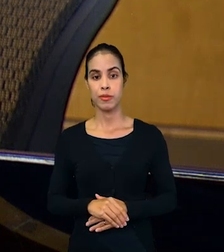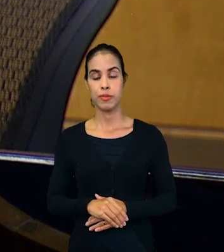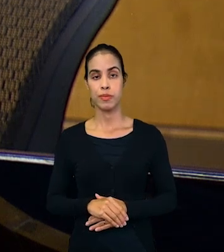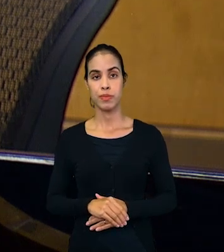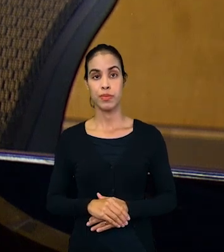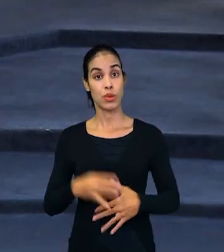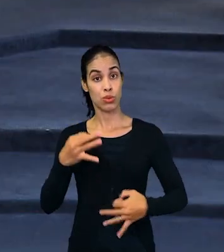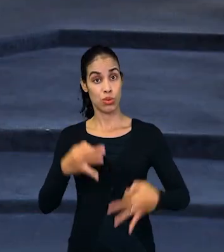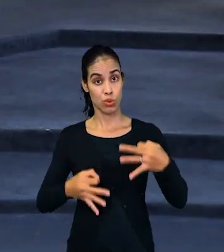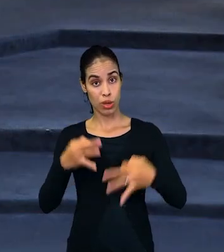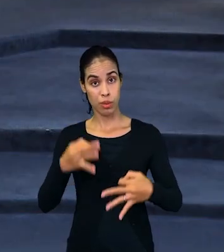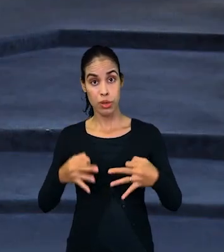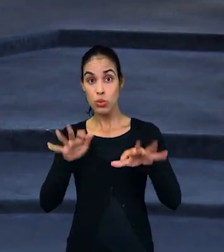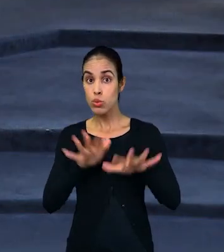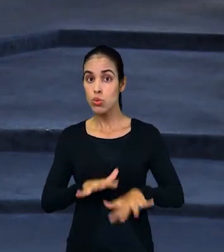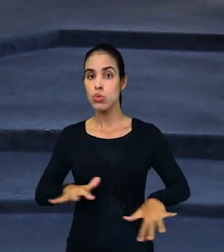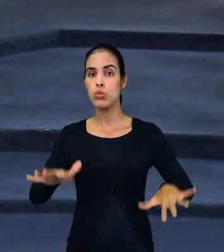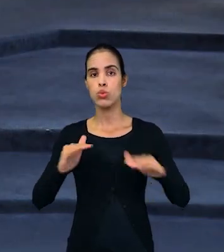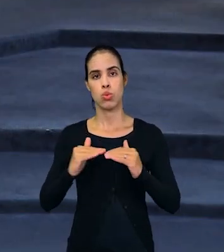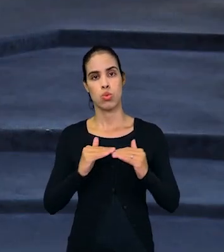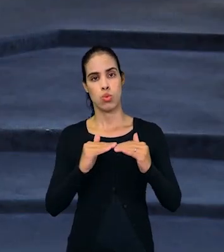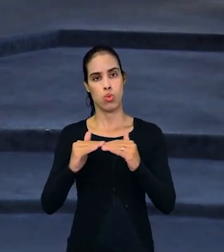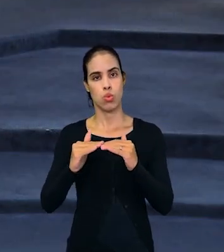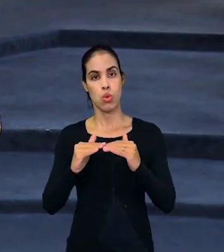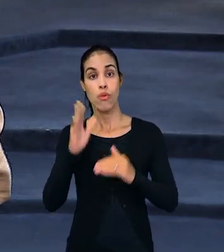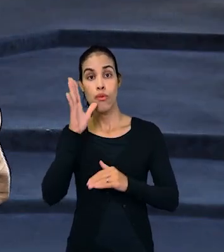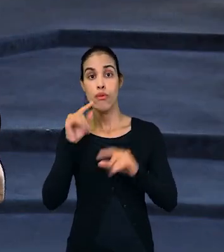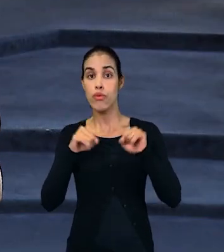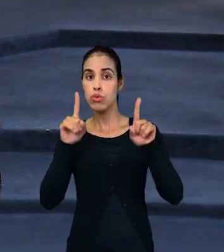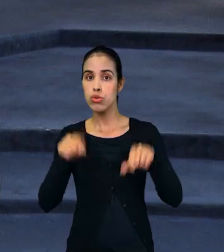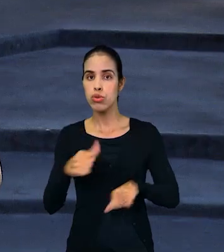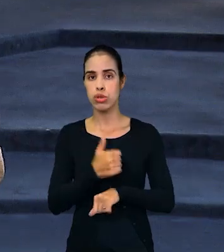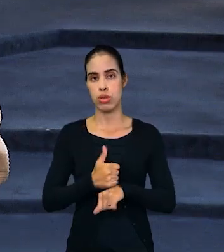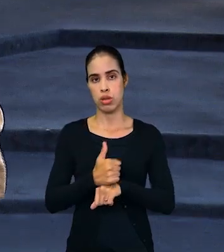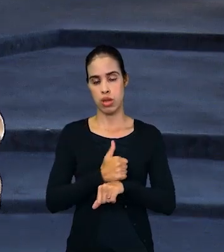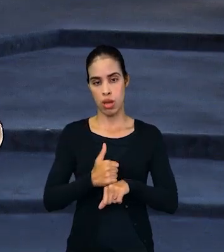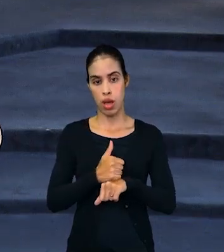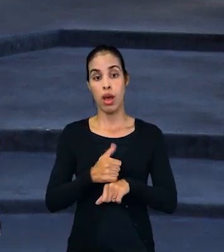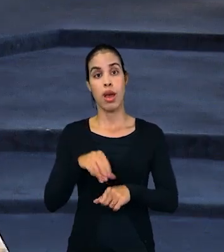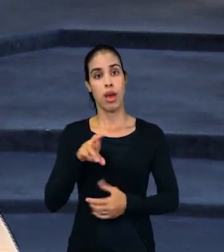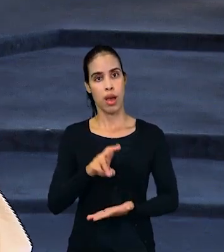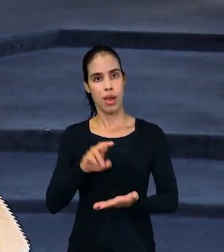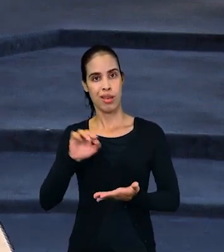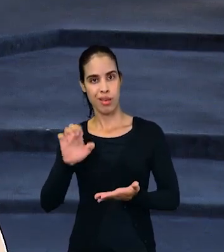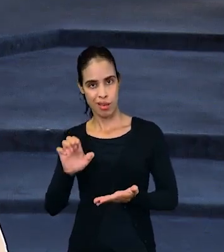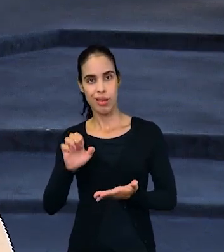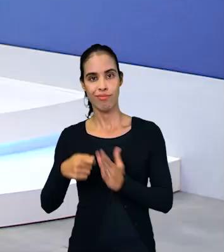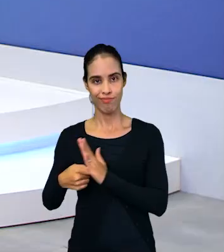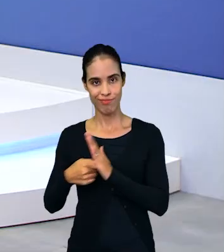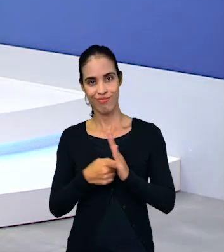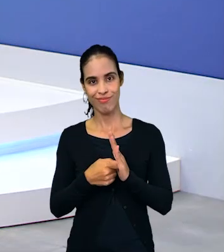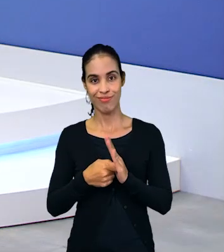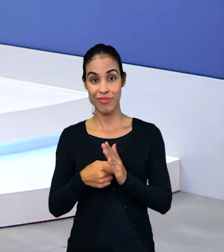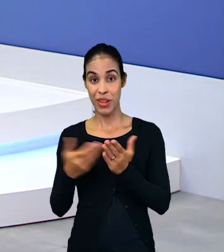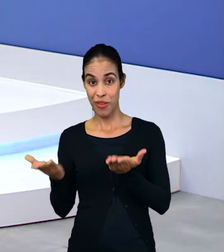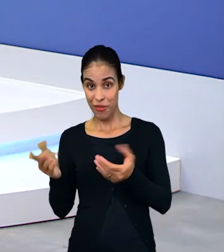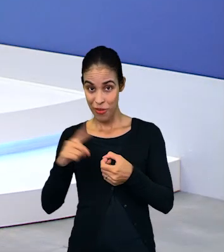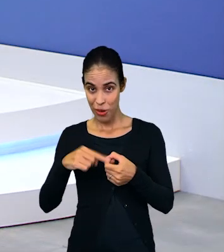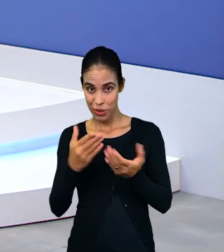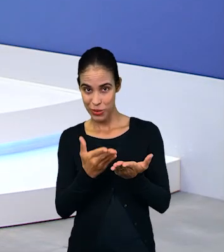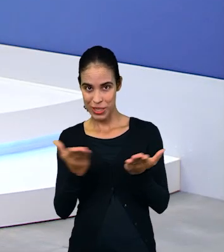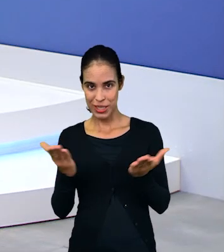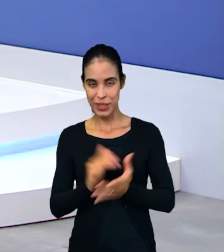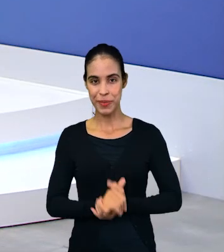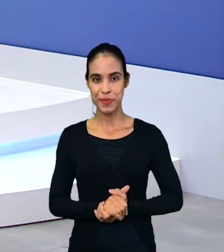Supremo Tribunal Federal. A decisão foi unânime. O trabalhador entrou com recurso extraordinário. Luana,